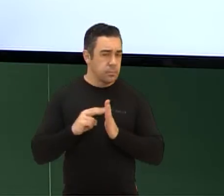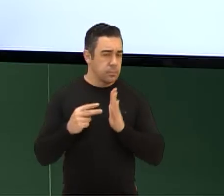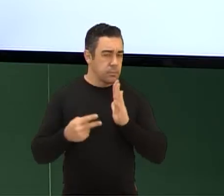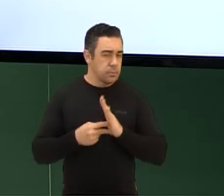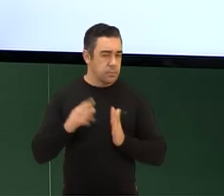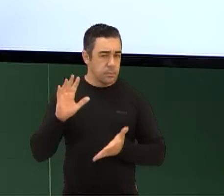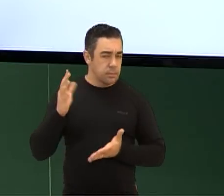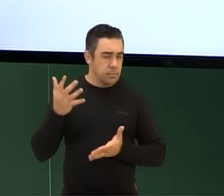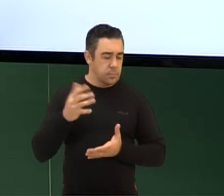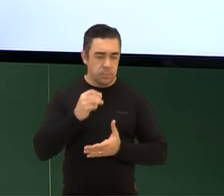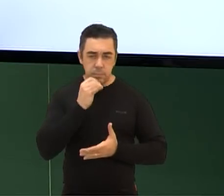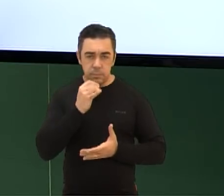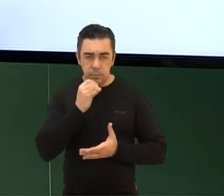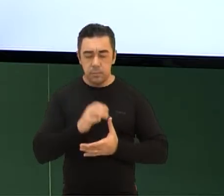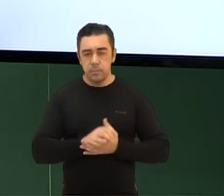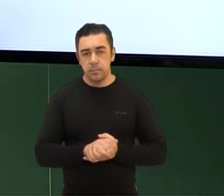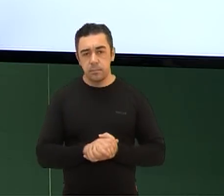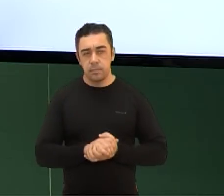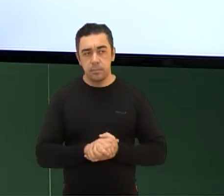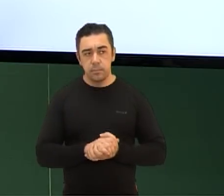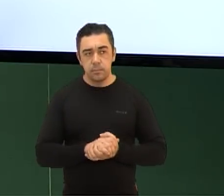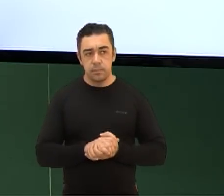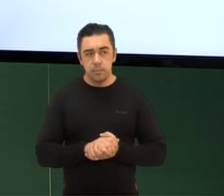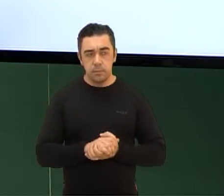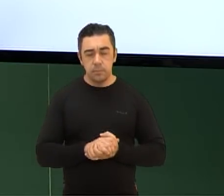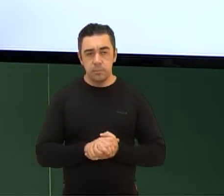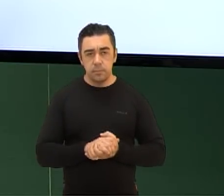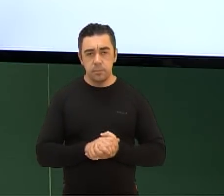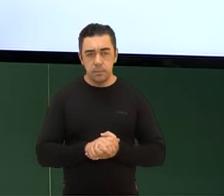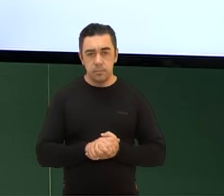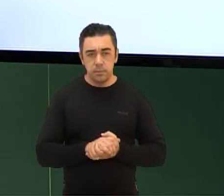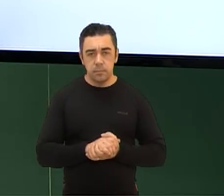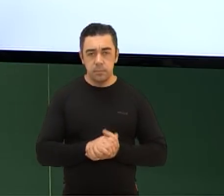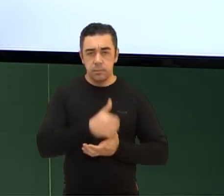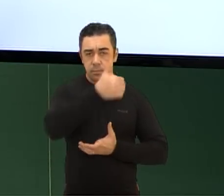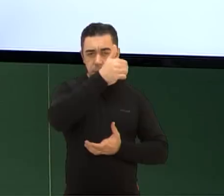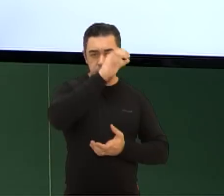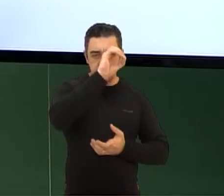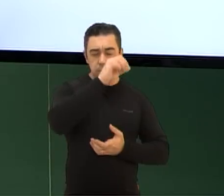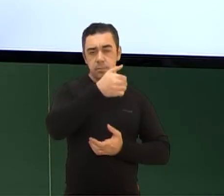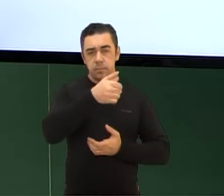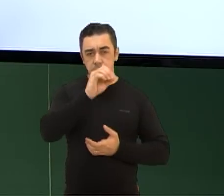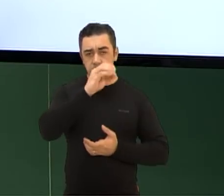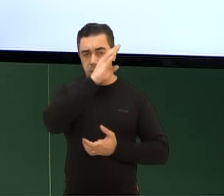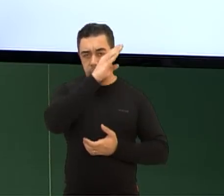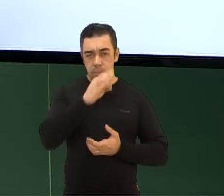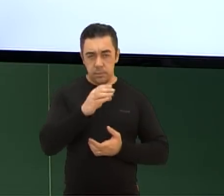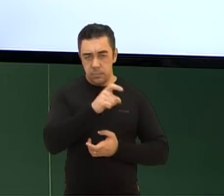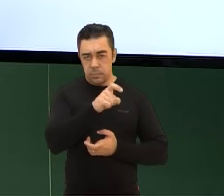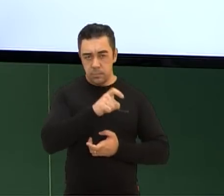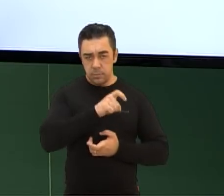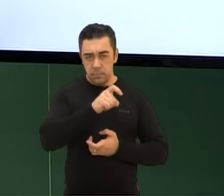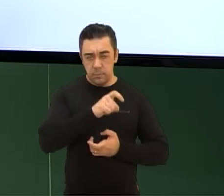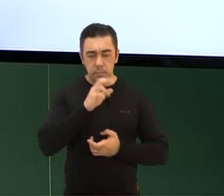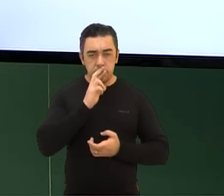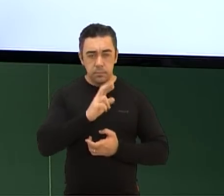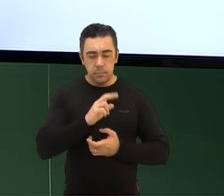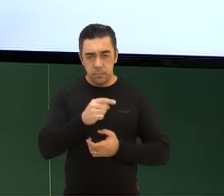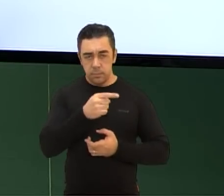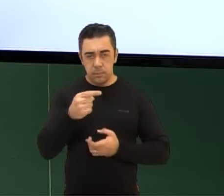que vai nos acontecer? 10 divididos por 10, nós podemos cortar. Então, vai nos resultar em x.